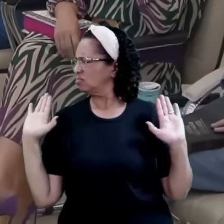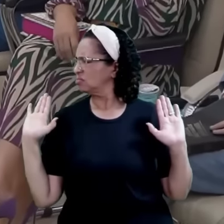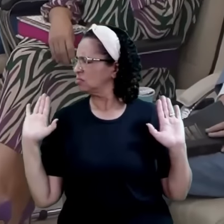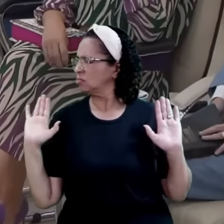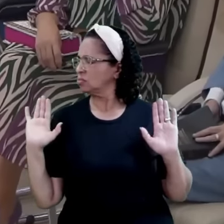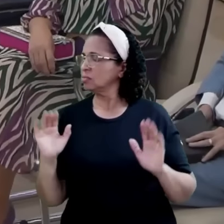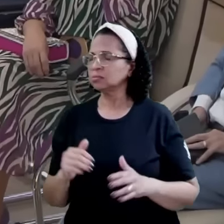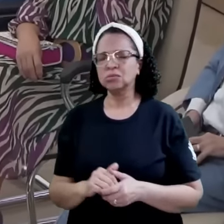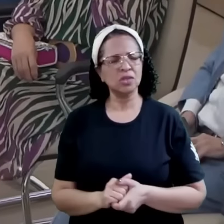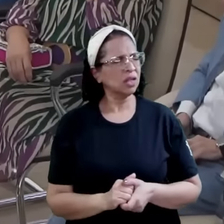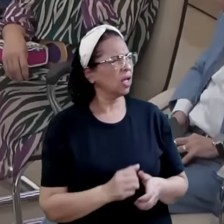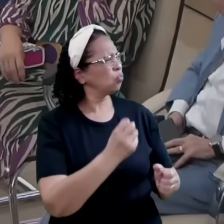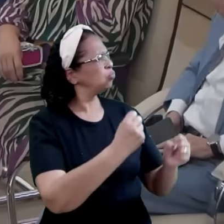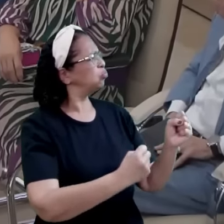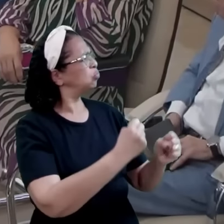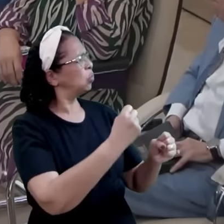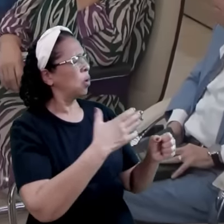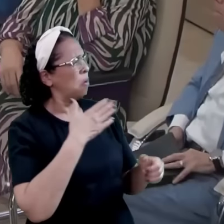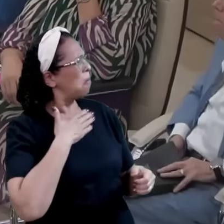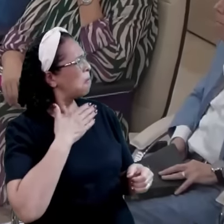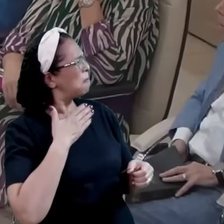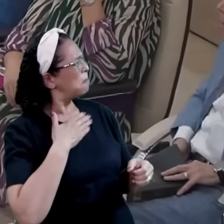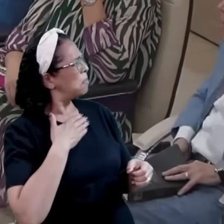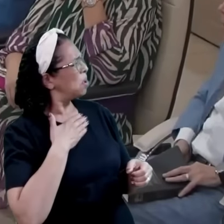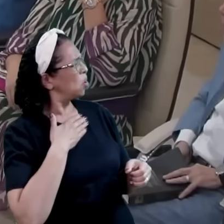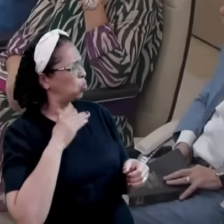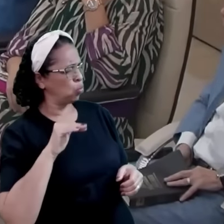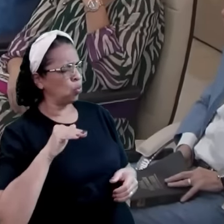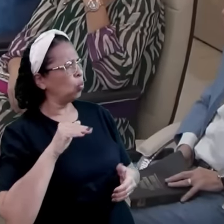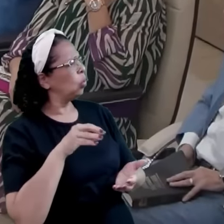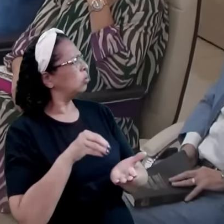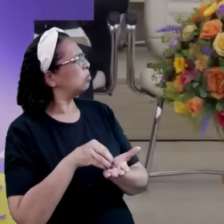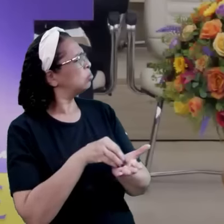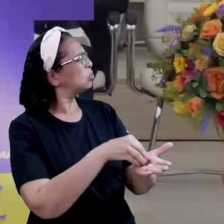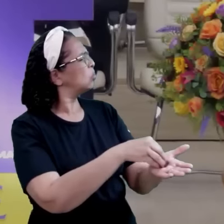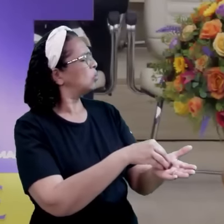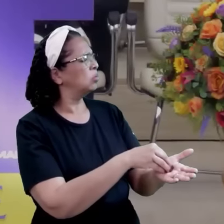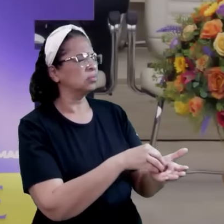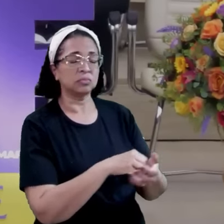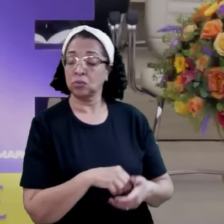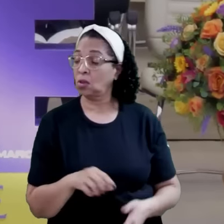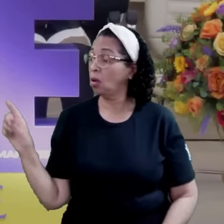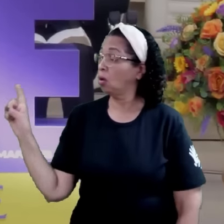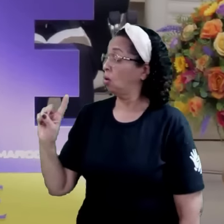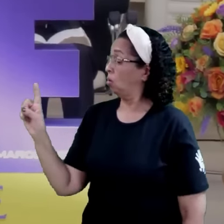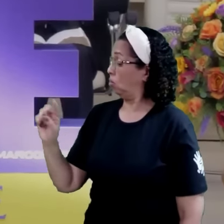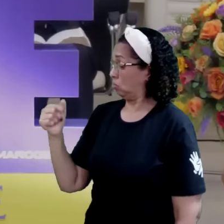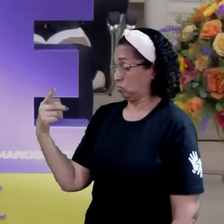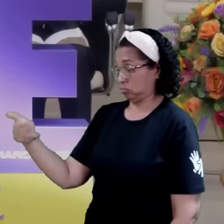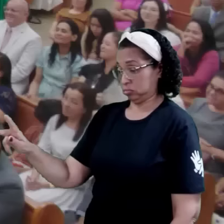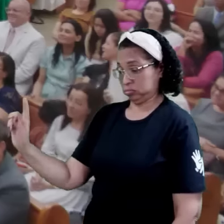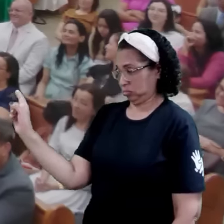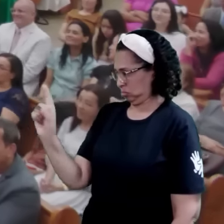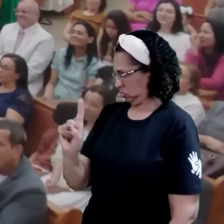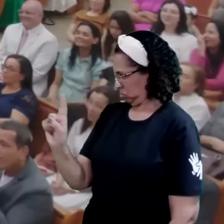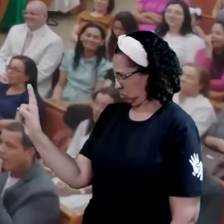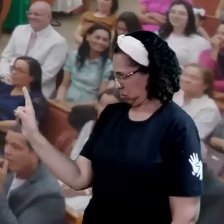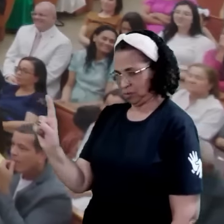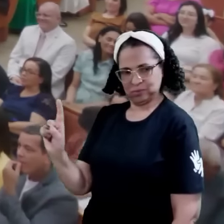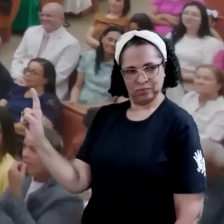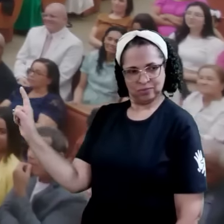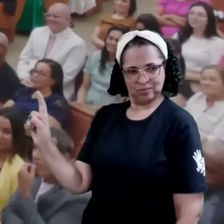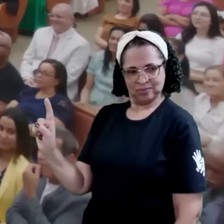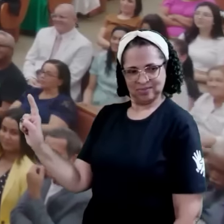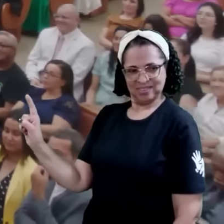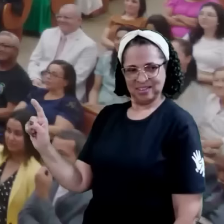vaga vaga meu carro acabe em qualquer lugar Ele olhou para mim e falou ass mas não é pro senhor irmão aí